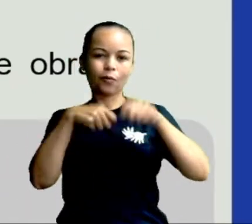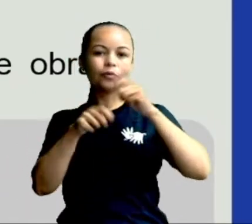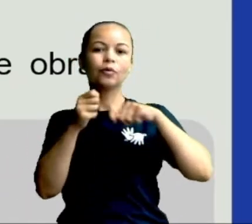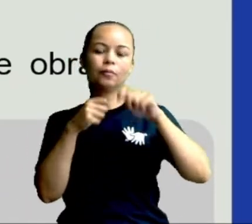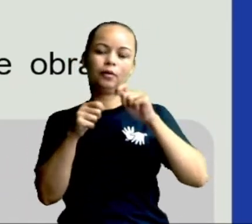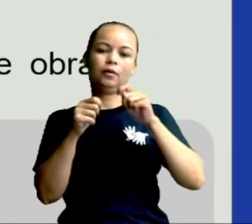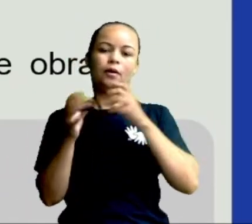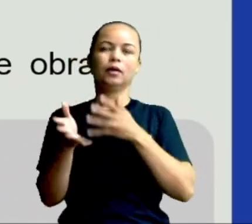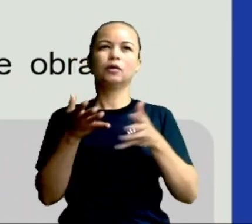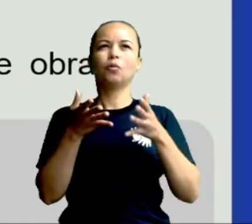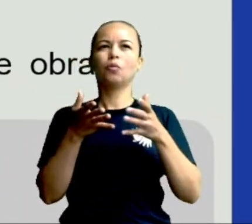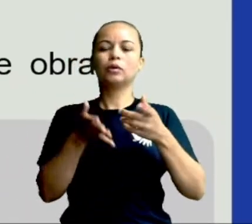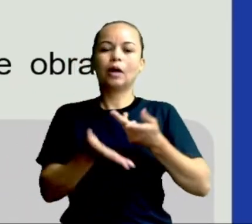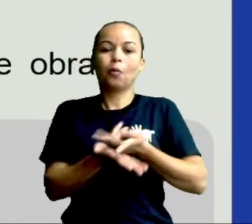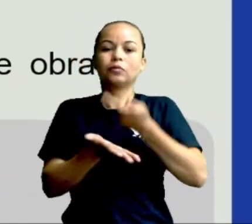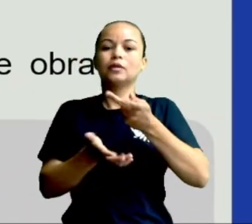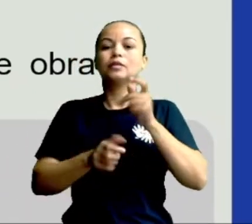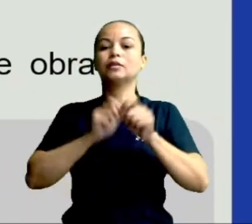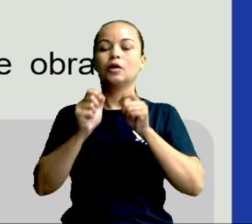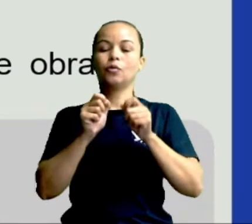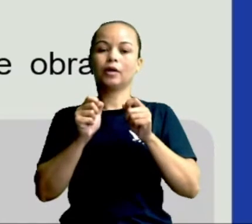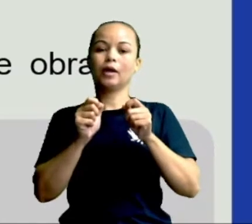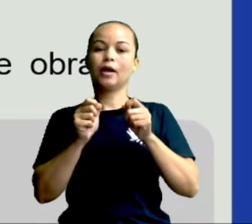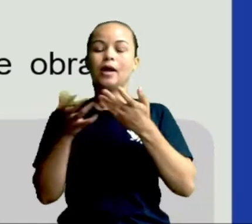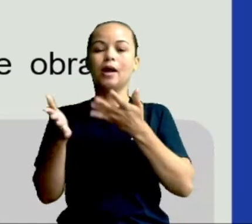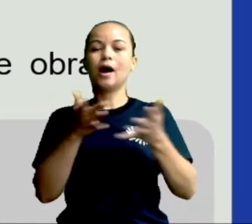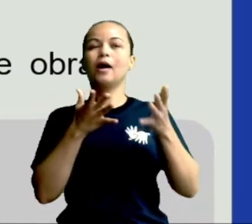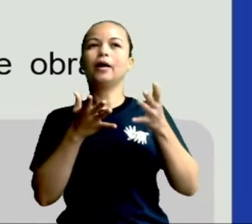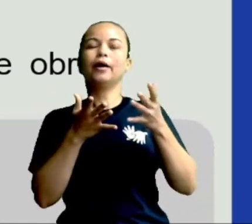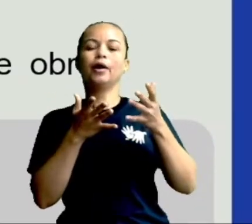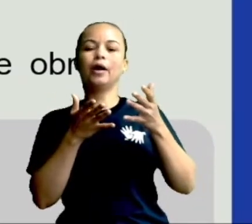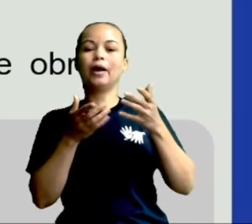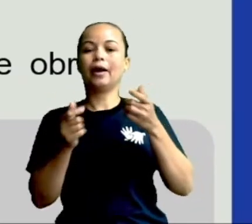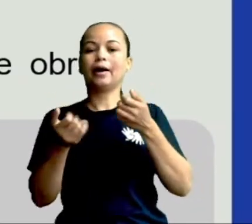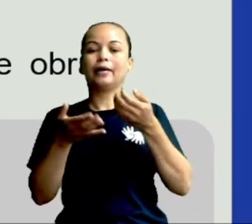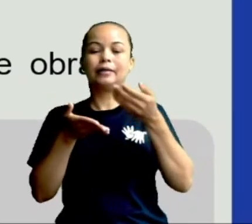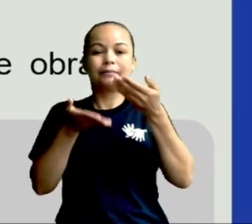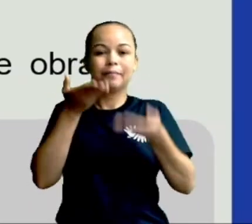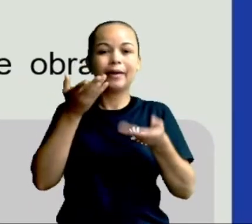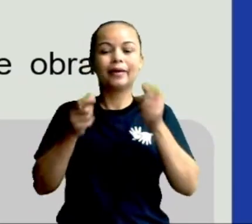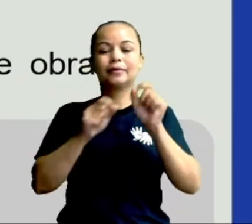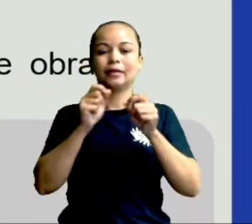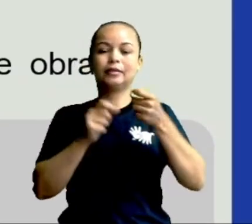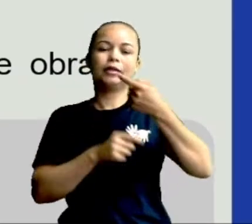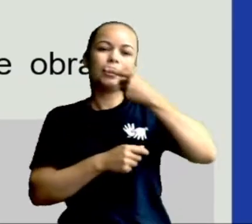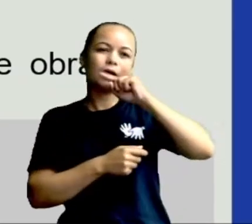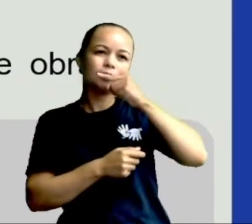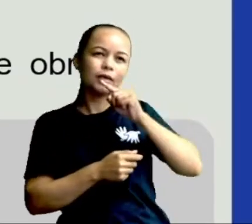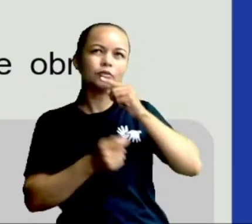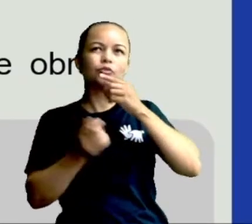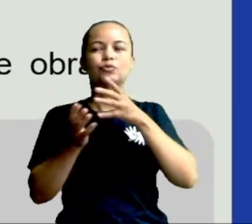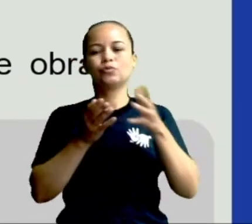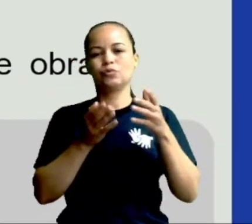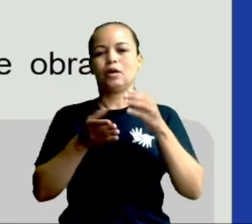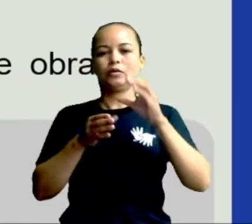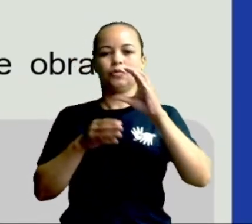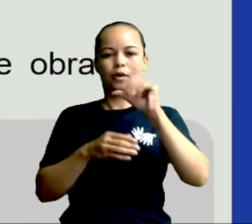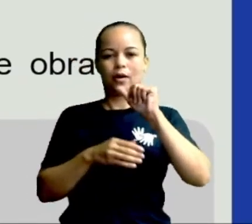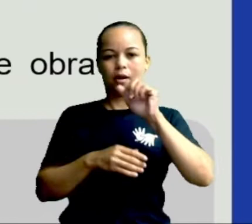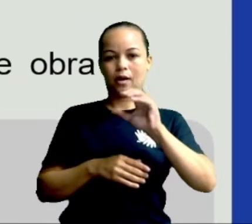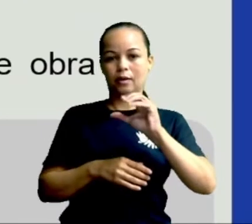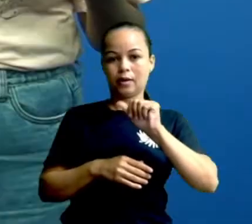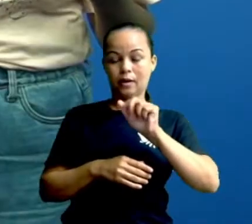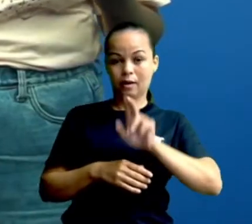certo foi quando houve a queda de outros produtos como da cana-de-açúcar do cacau então com a queda desses